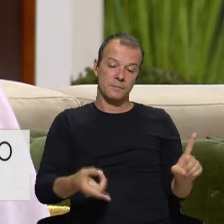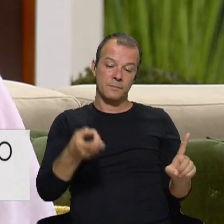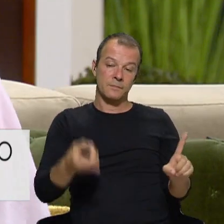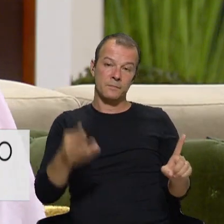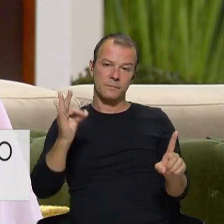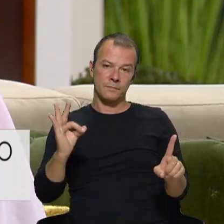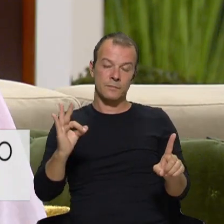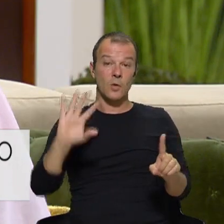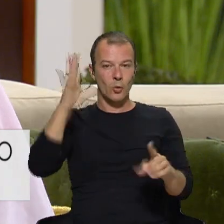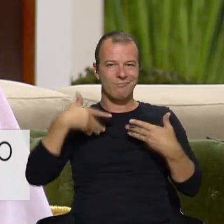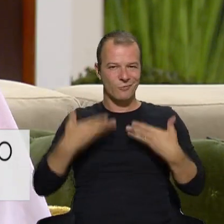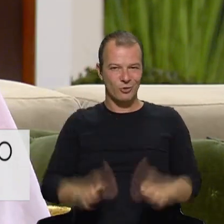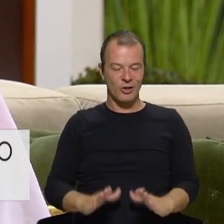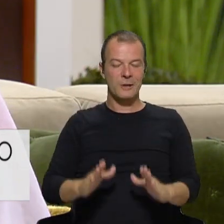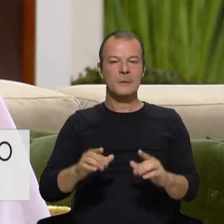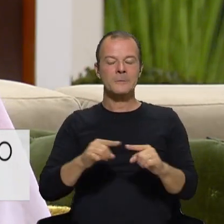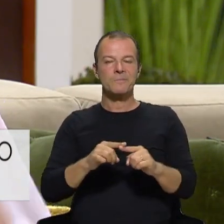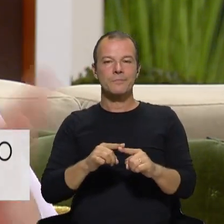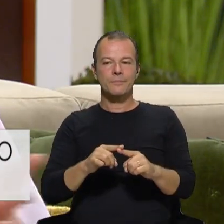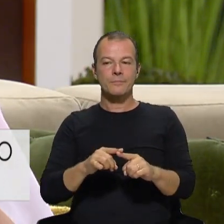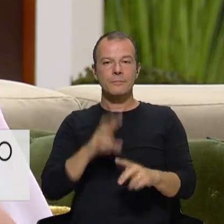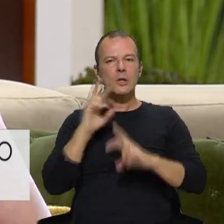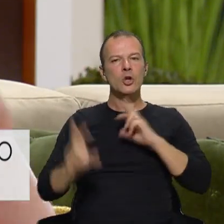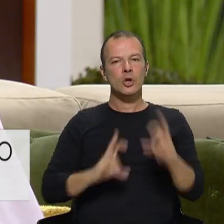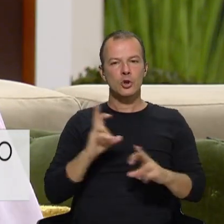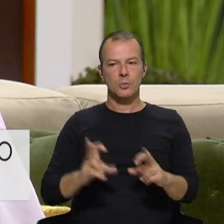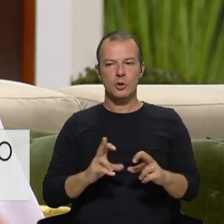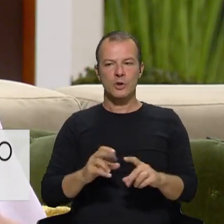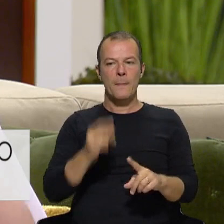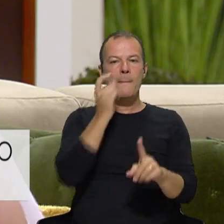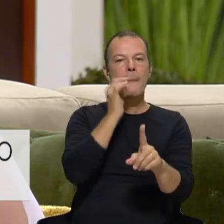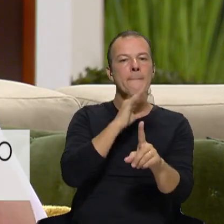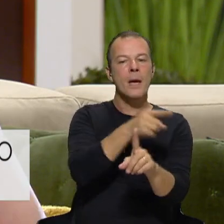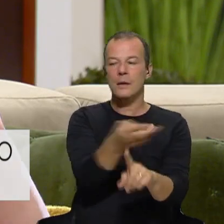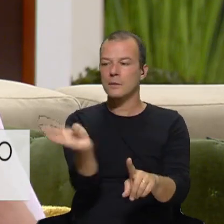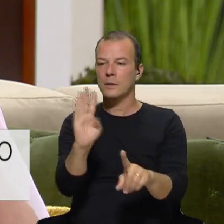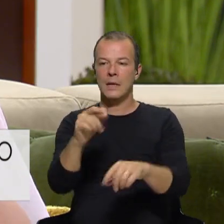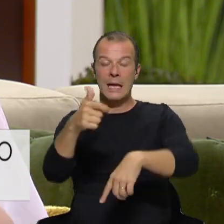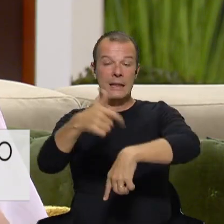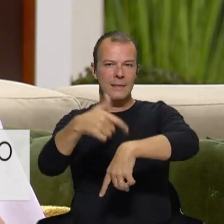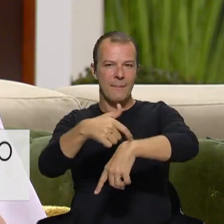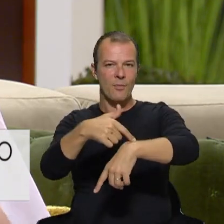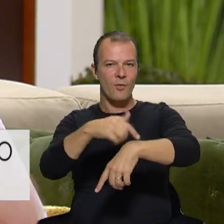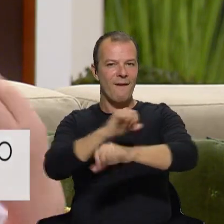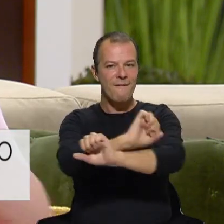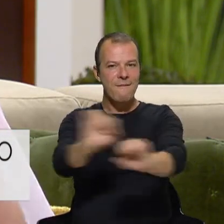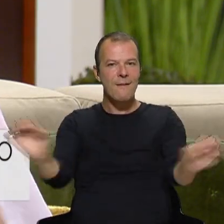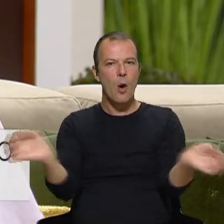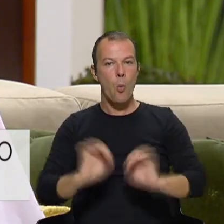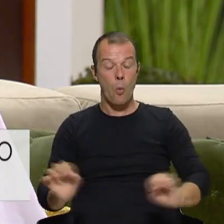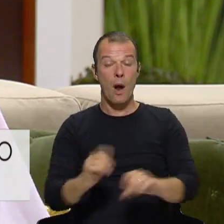nasci, não havia as respostas para os pais poderem ter um bocadinho de tempo para eles, porque